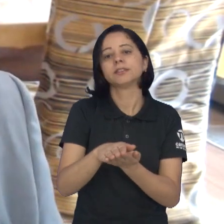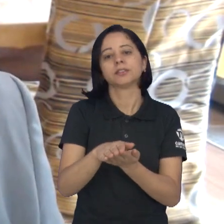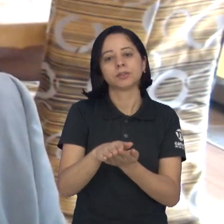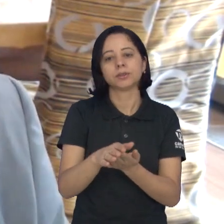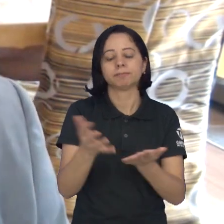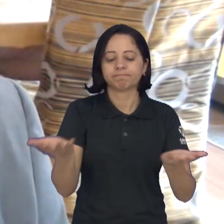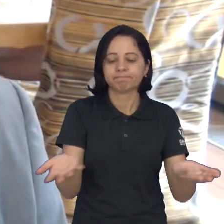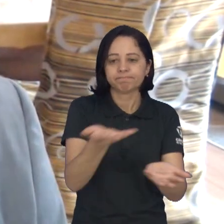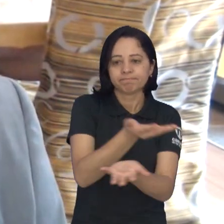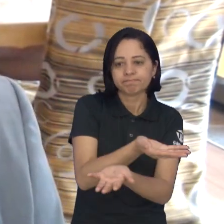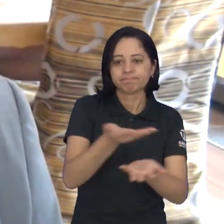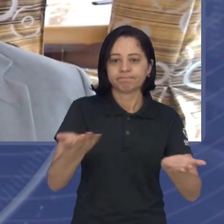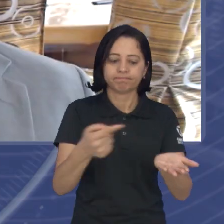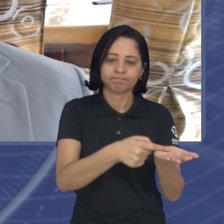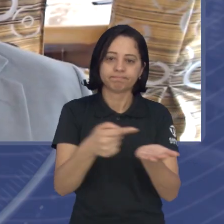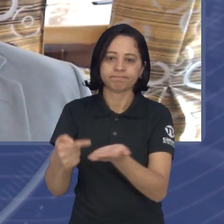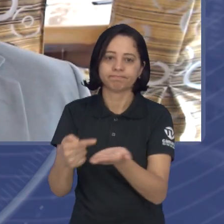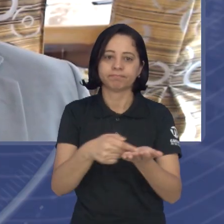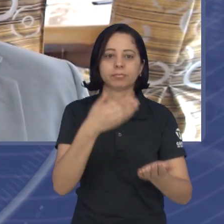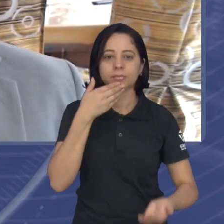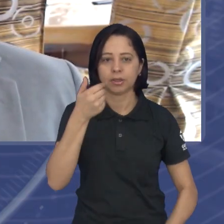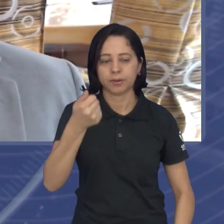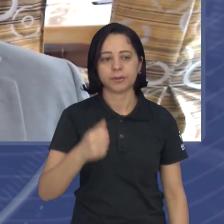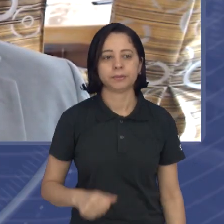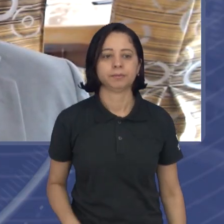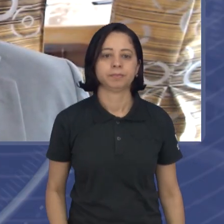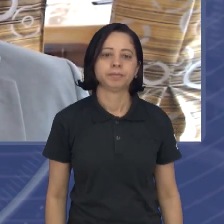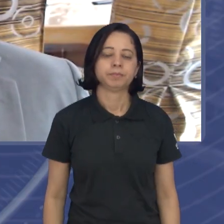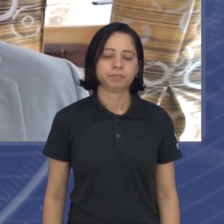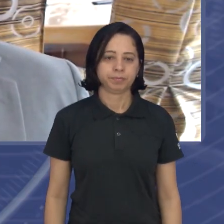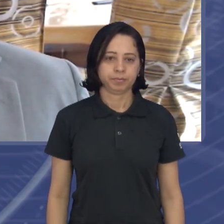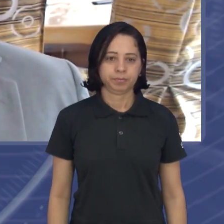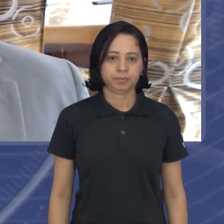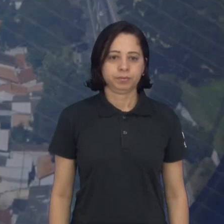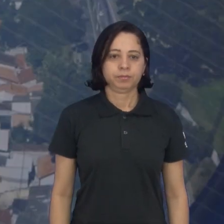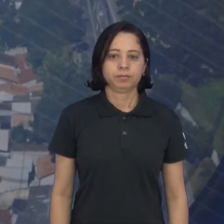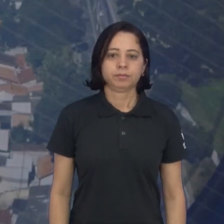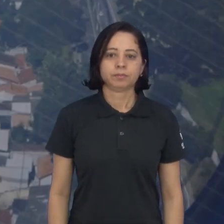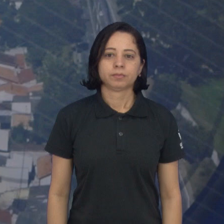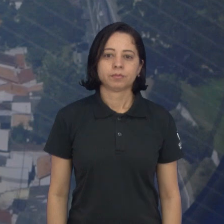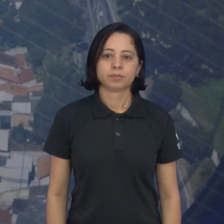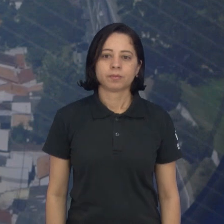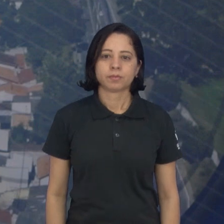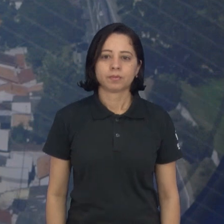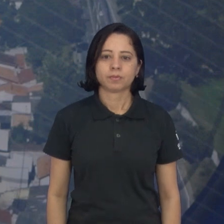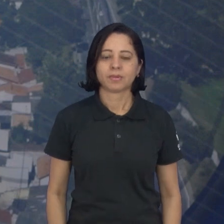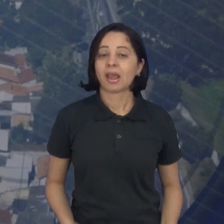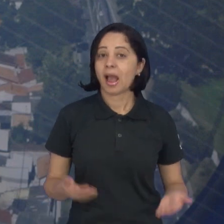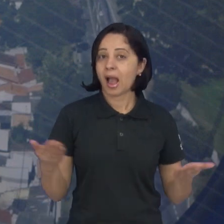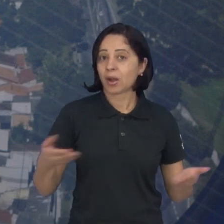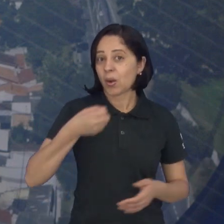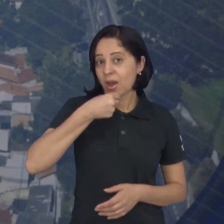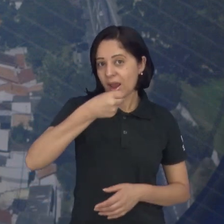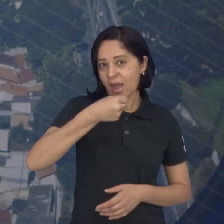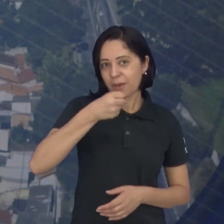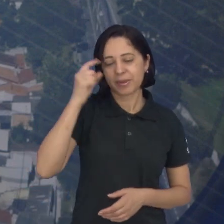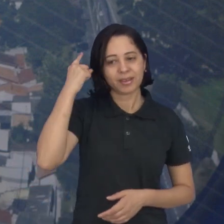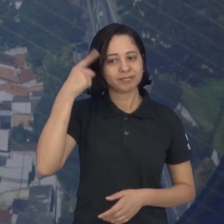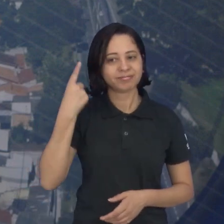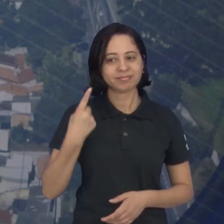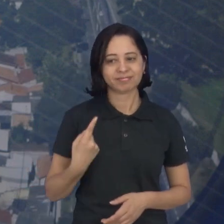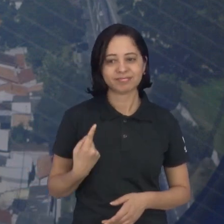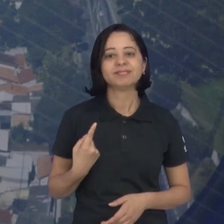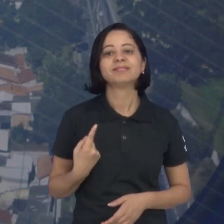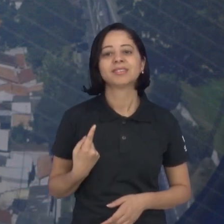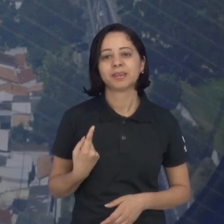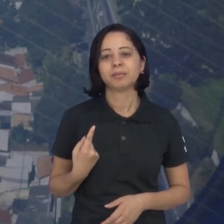as pessoas. Sim, sem dúvida. Bom, agora a gente vai chamar a repórter Tamires Vick, que